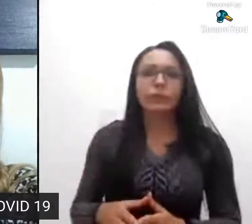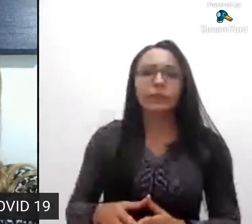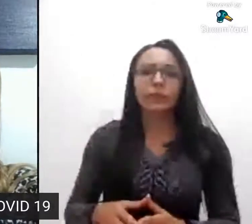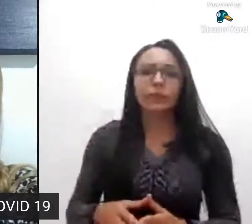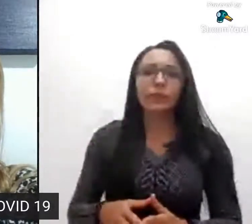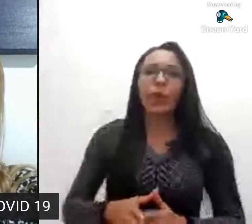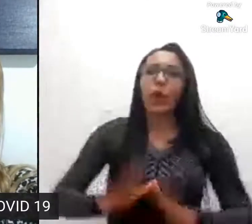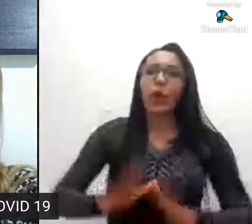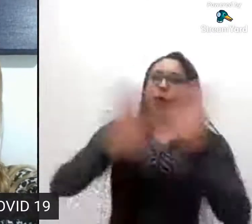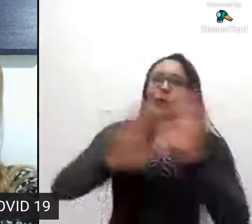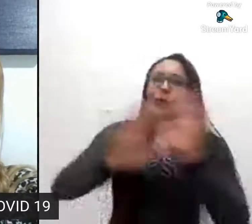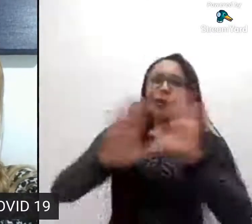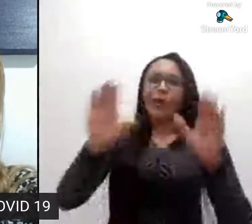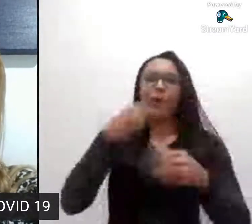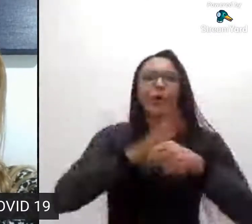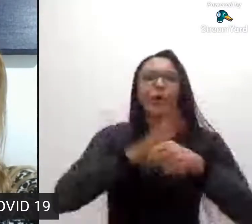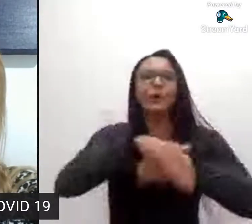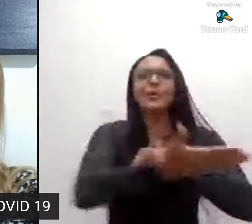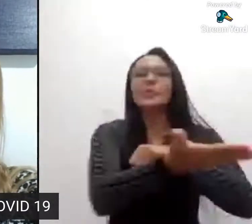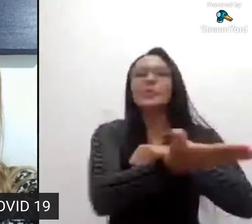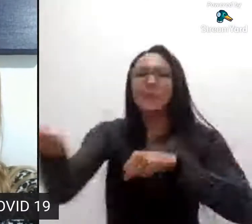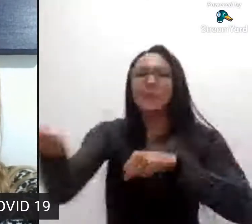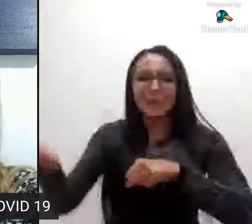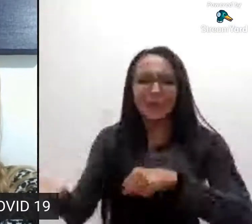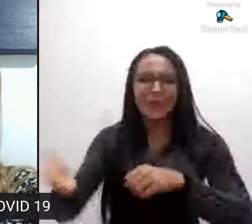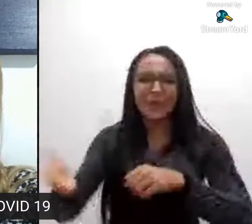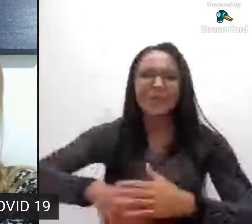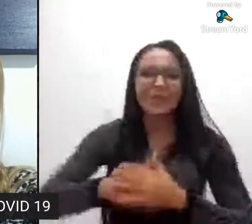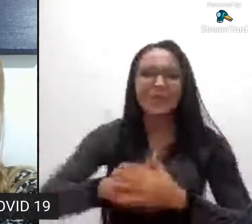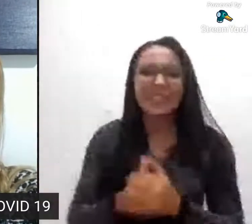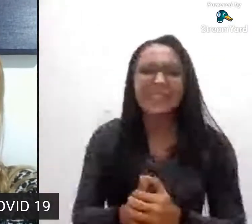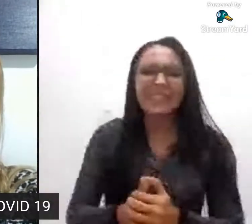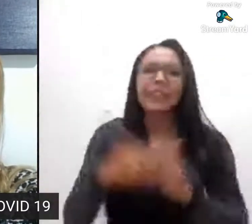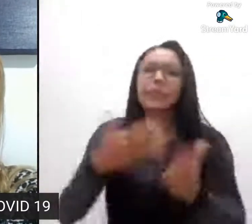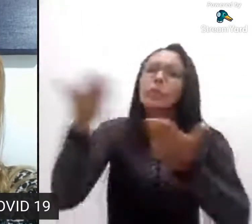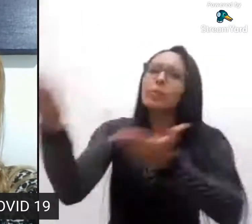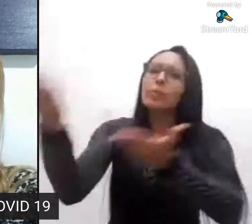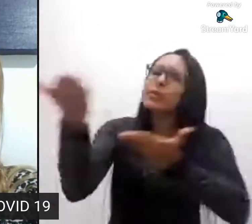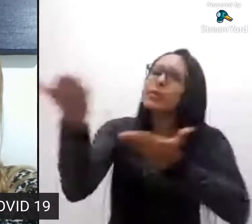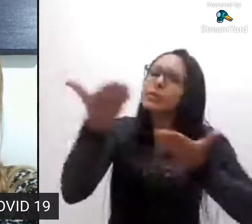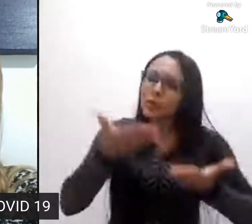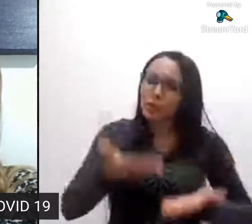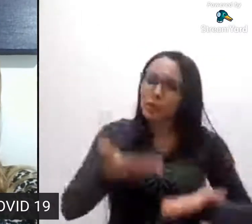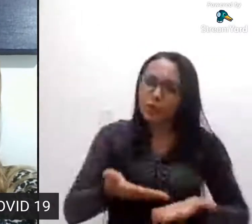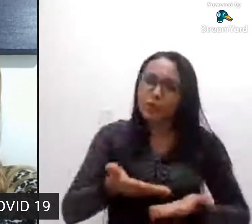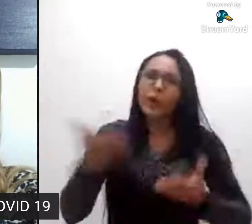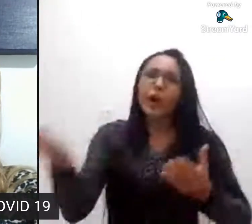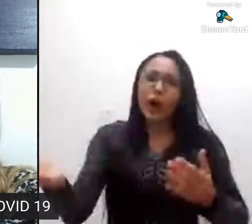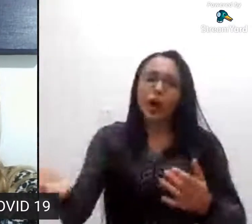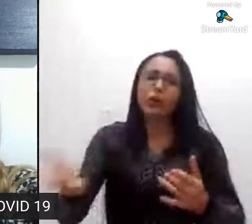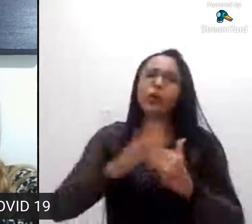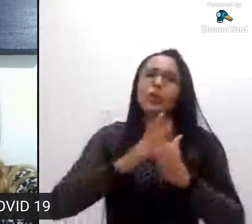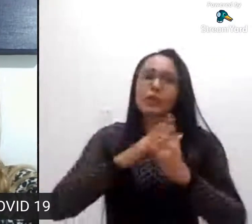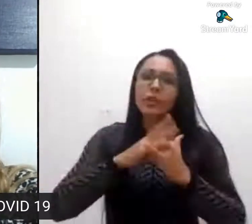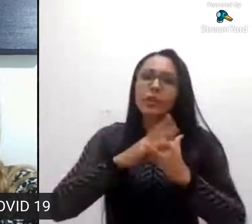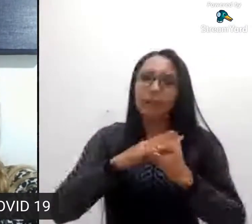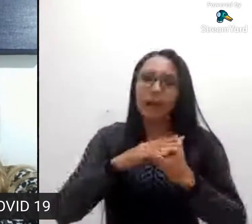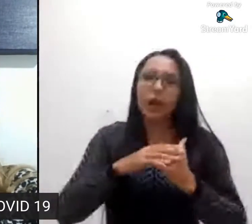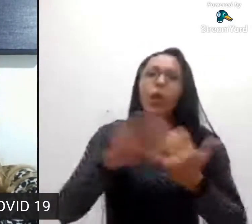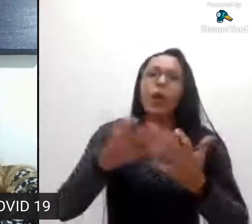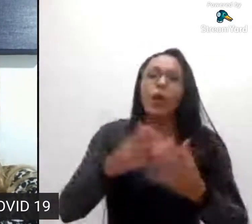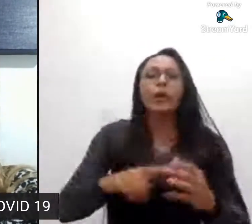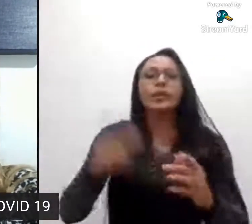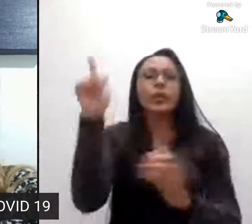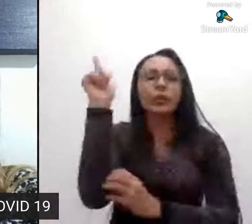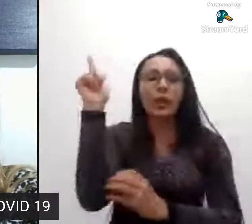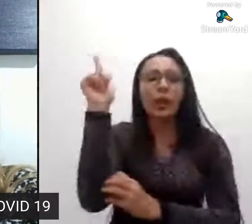Olá, boa noite a todos, boa noite a todas. Sejam todos bem-vindos ao nosso canal da GRE Recife Norte. Mais uma vez